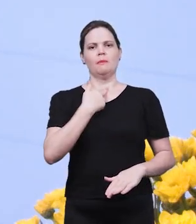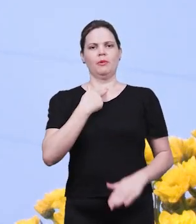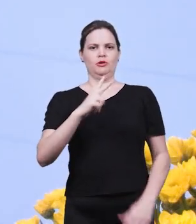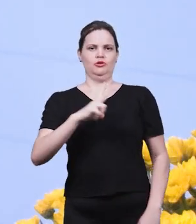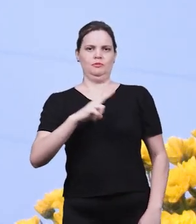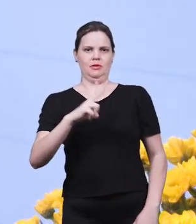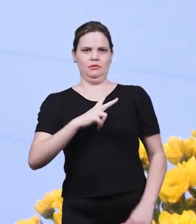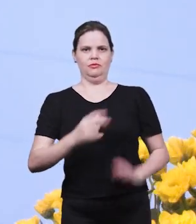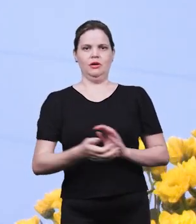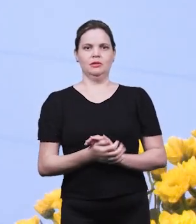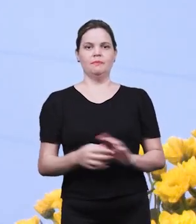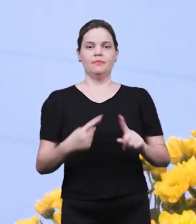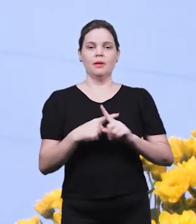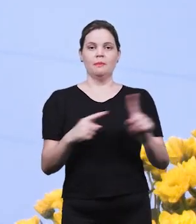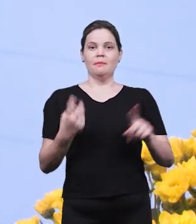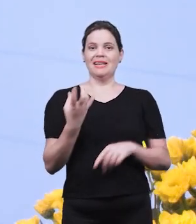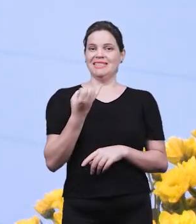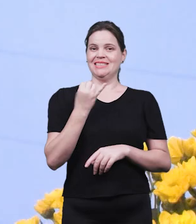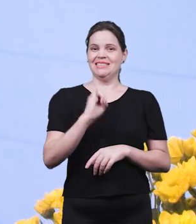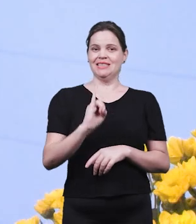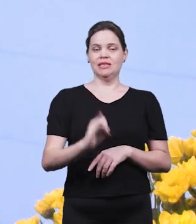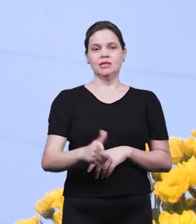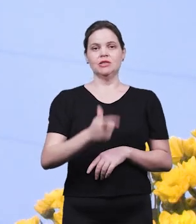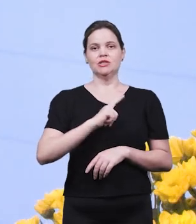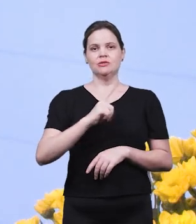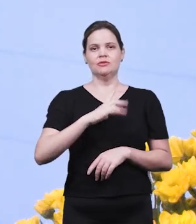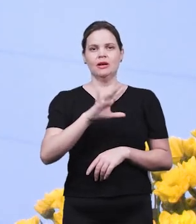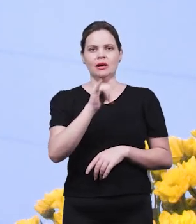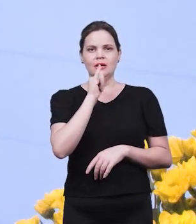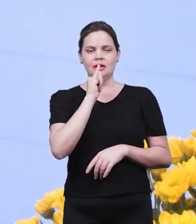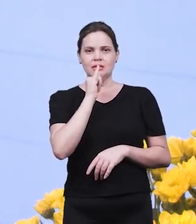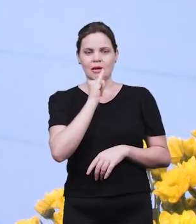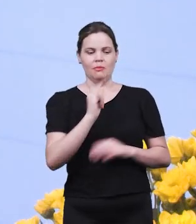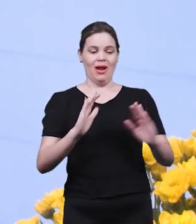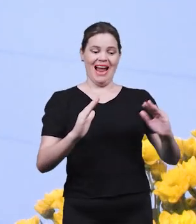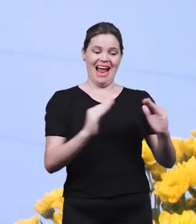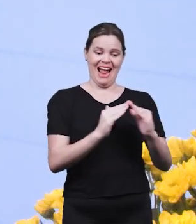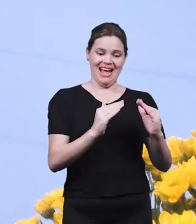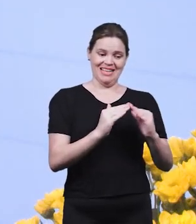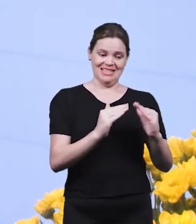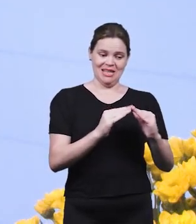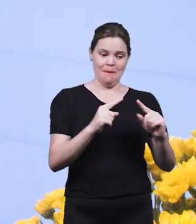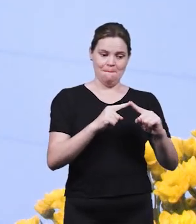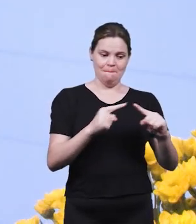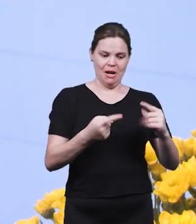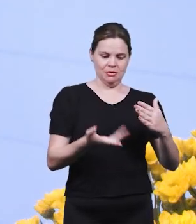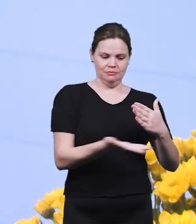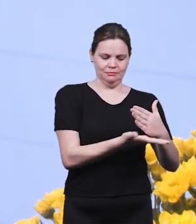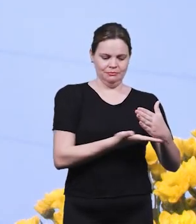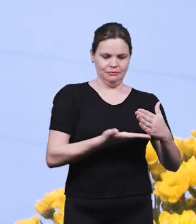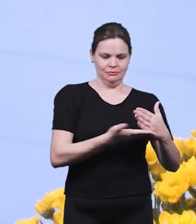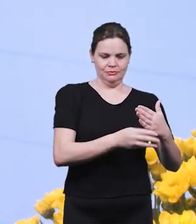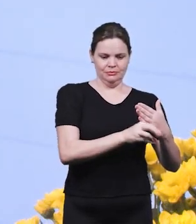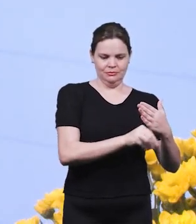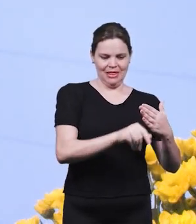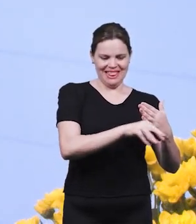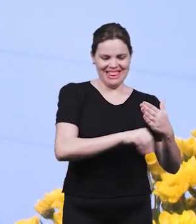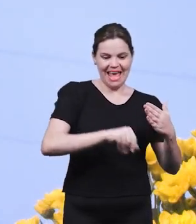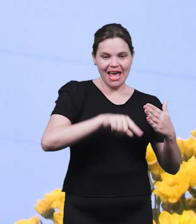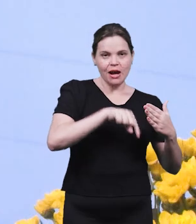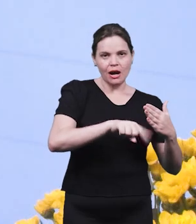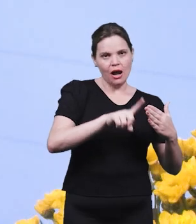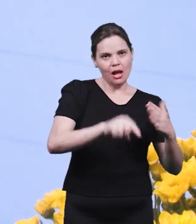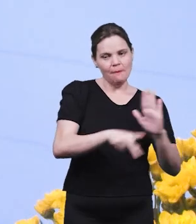bens dominicais, onde estariam esses terrenos de Marinha, podem ser cedidos a terceiro. Então,